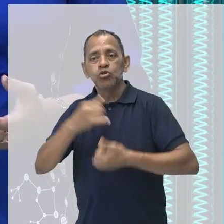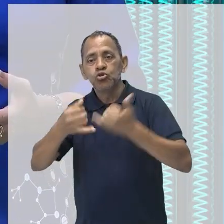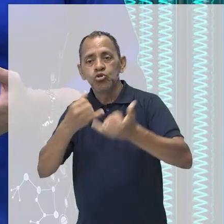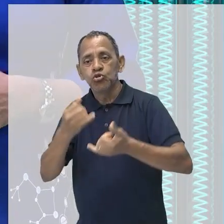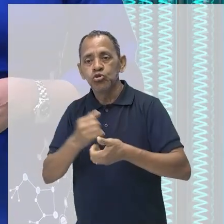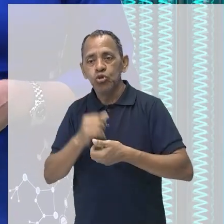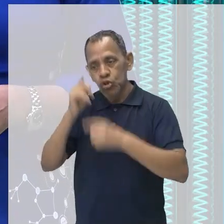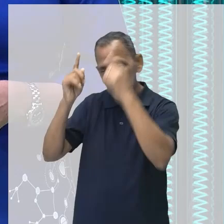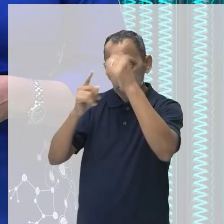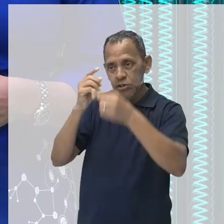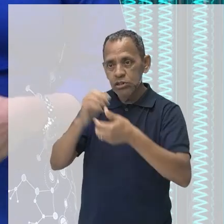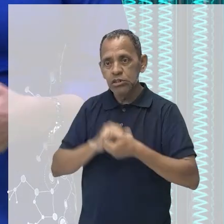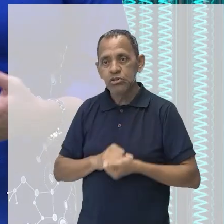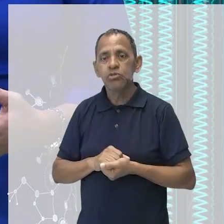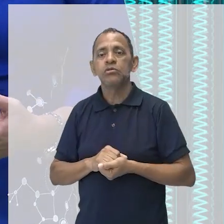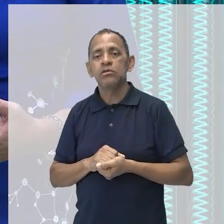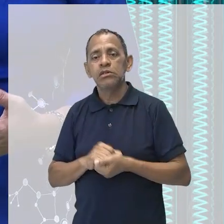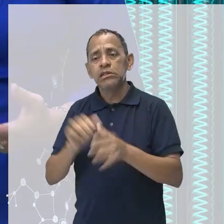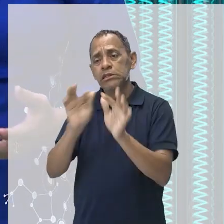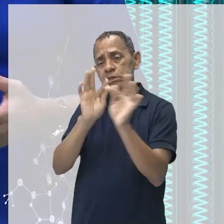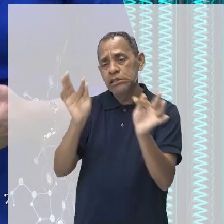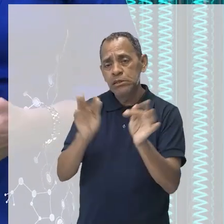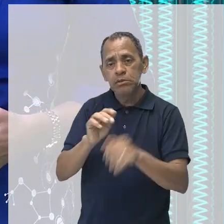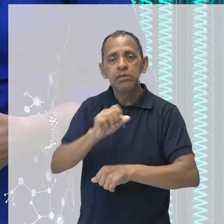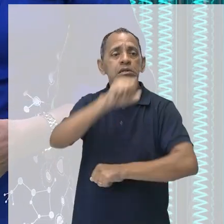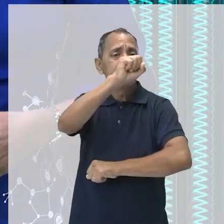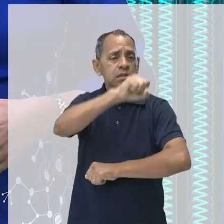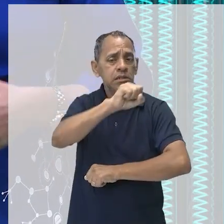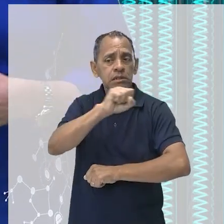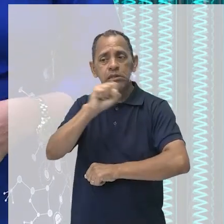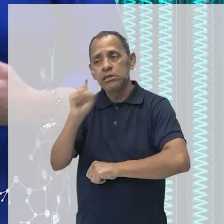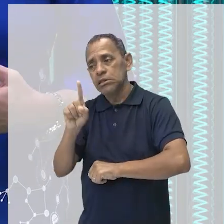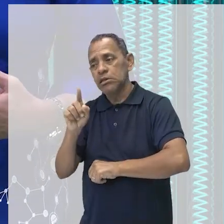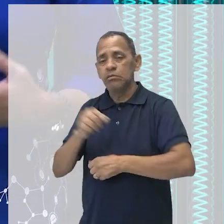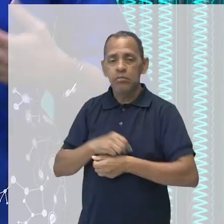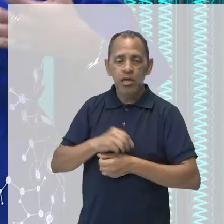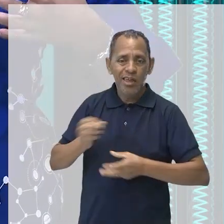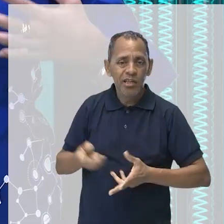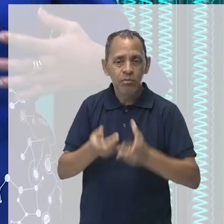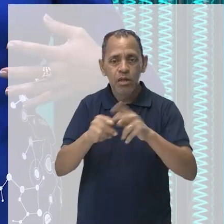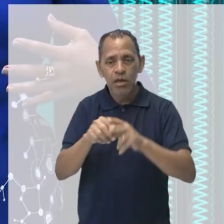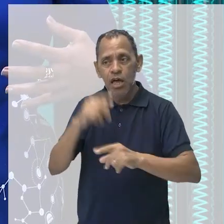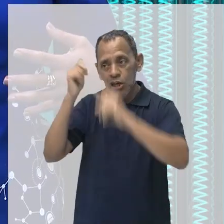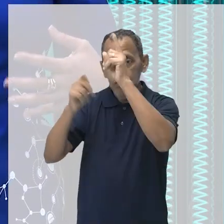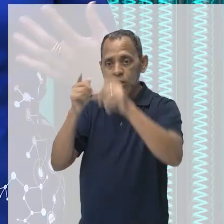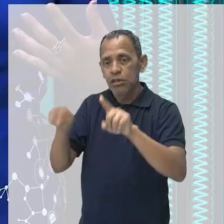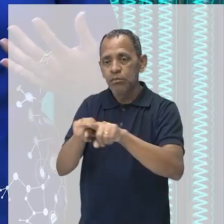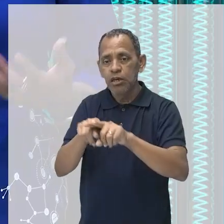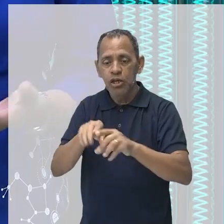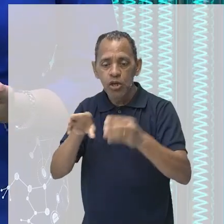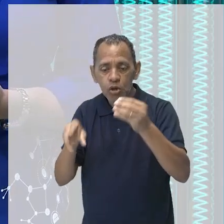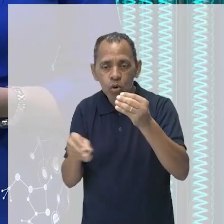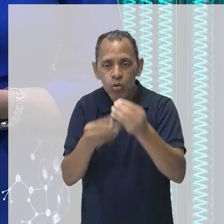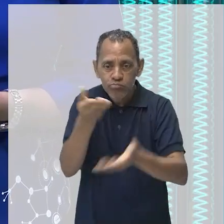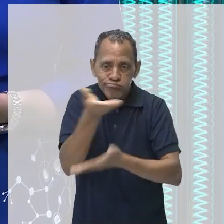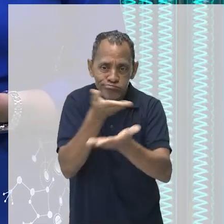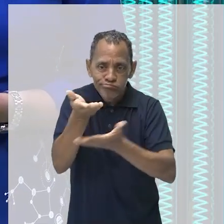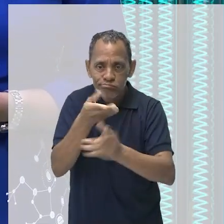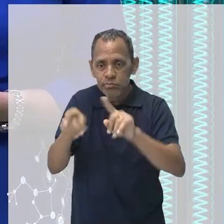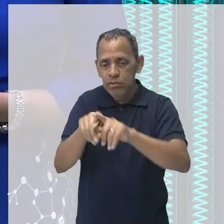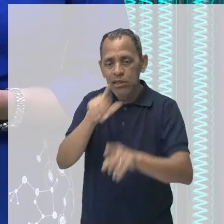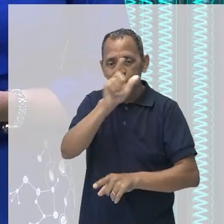famoso sim e o não, é estimular a criatividade, mas também promover a colaboração, permitindo que